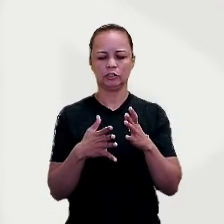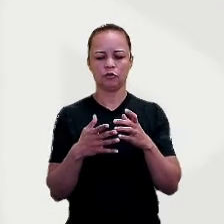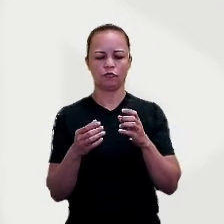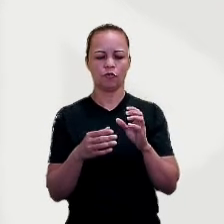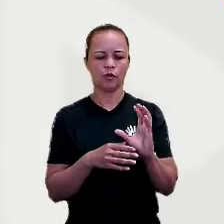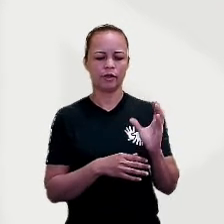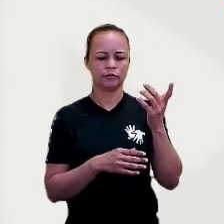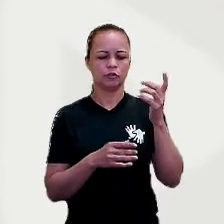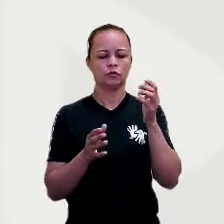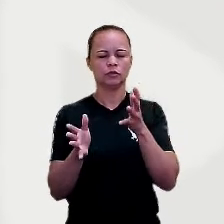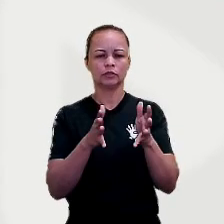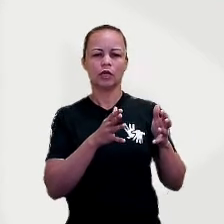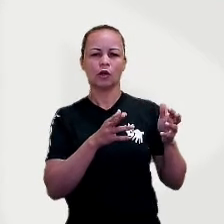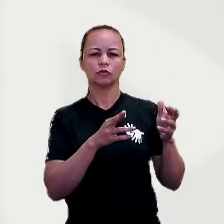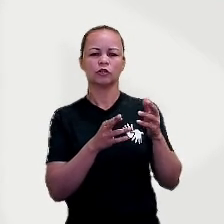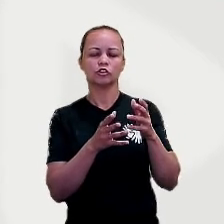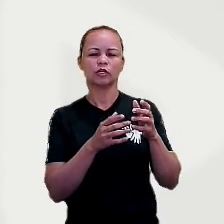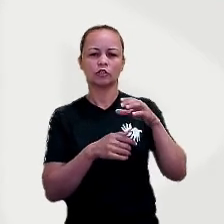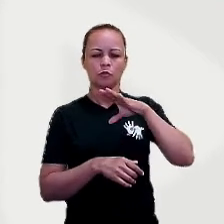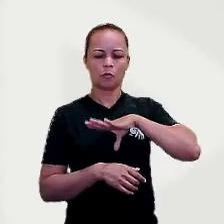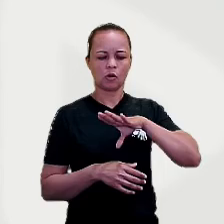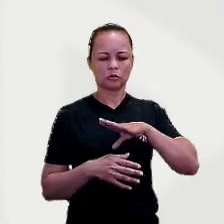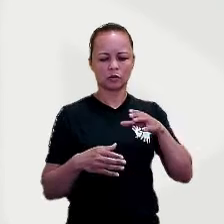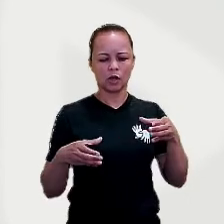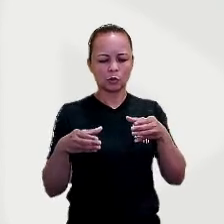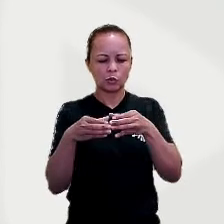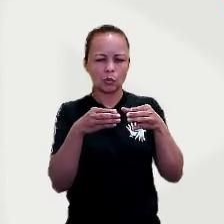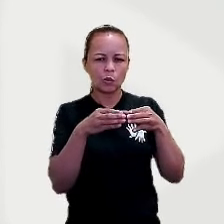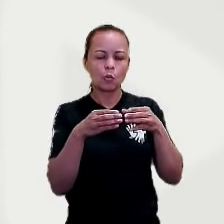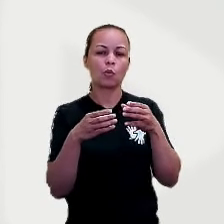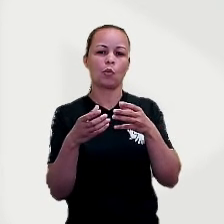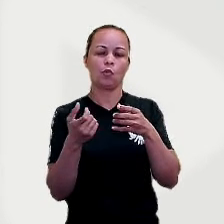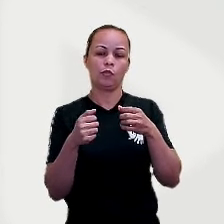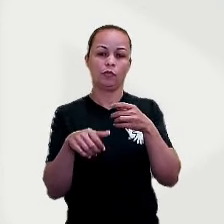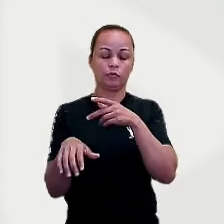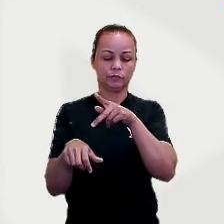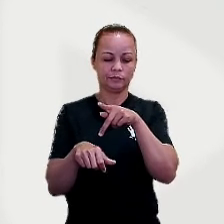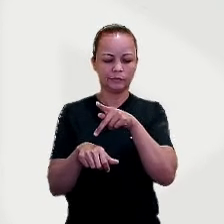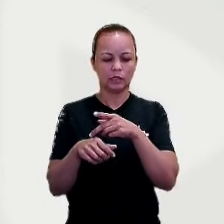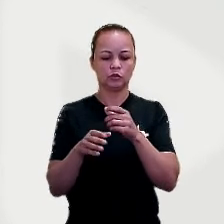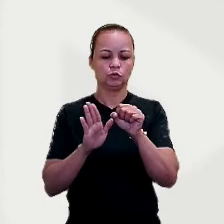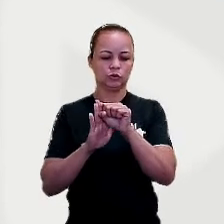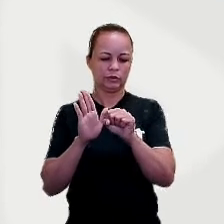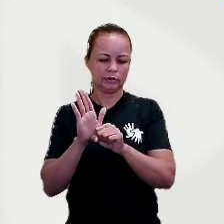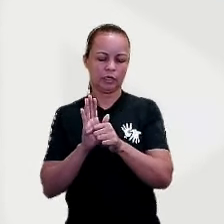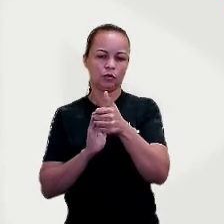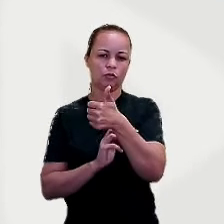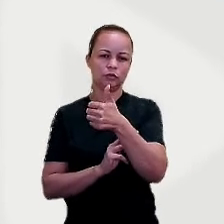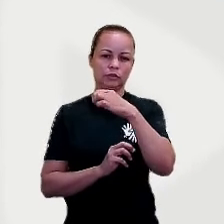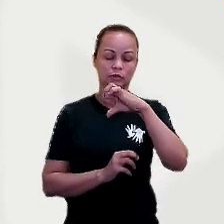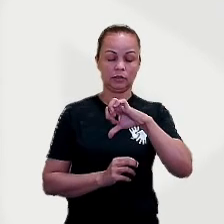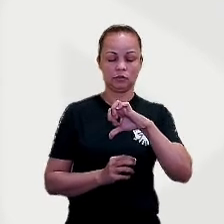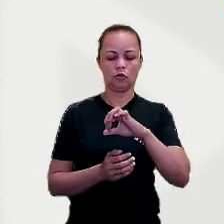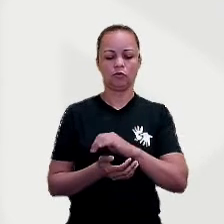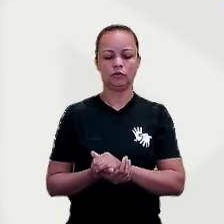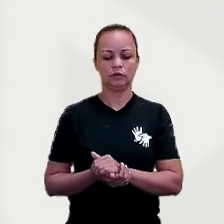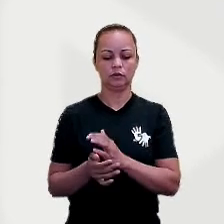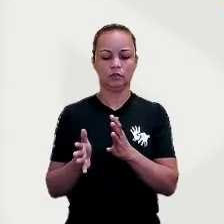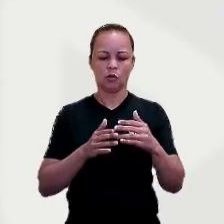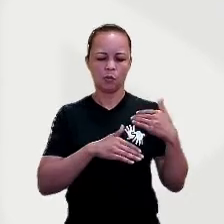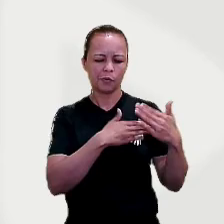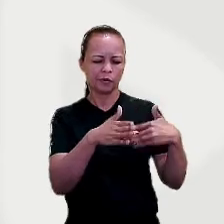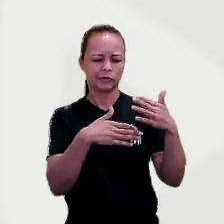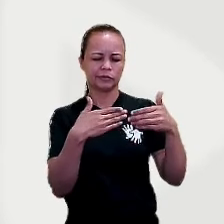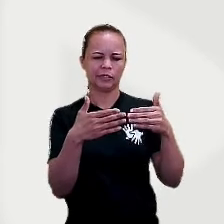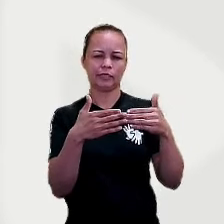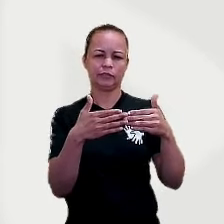da relação de Portugal com a elite brasileira no começo do século XIX. O processo de rompimento entre Brasil e Portugal foi